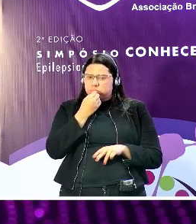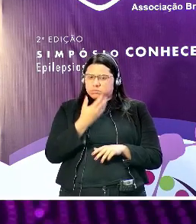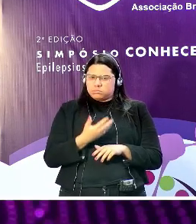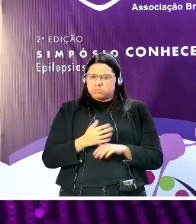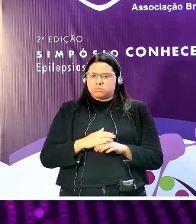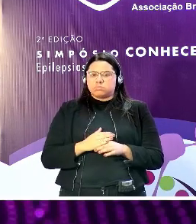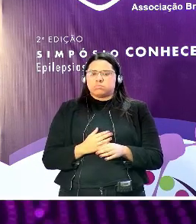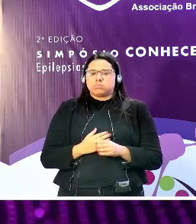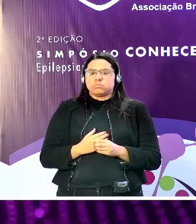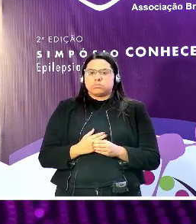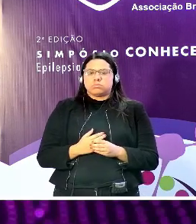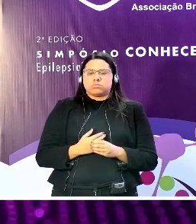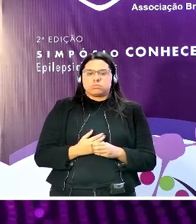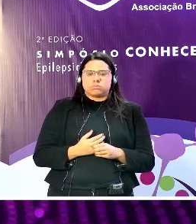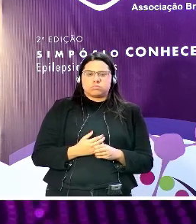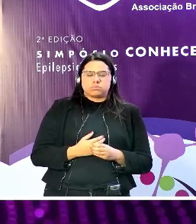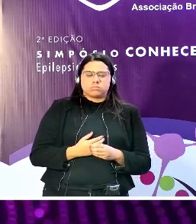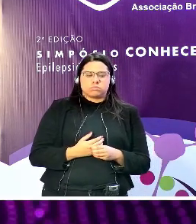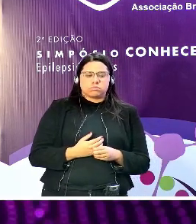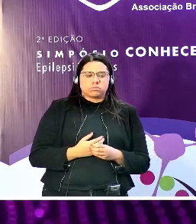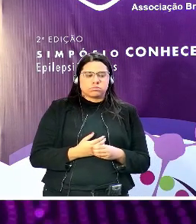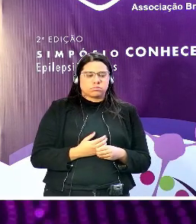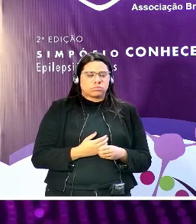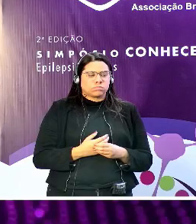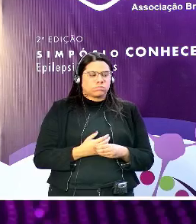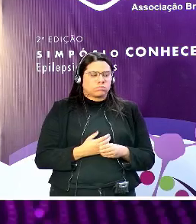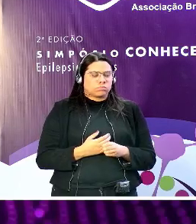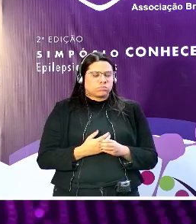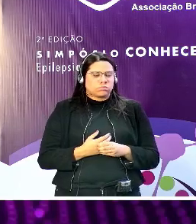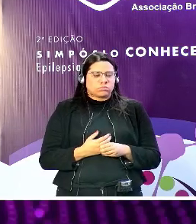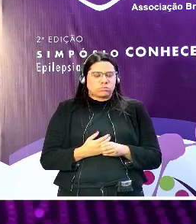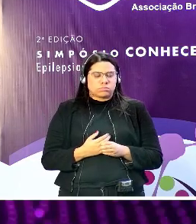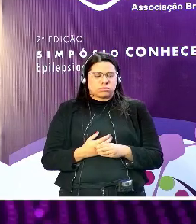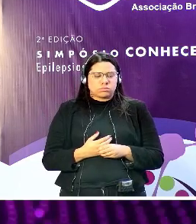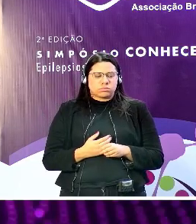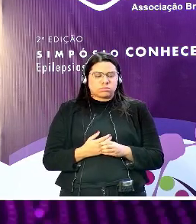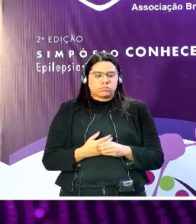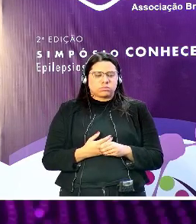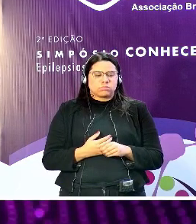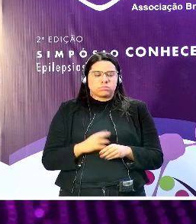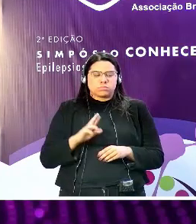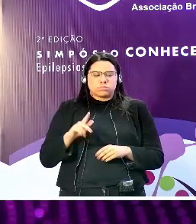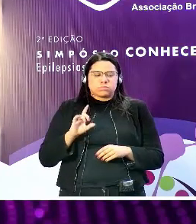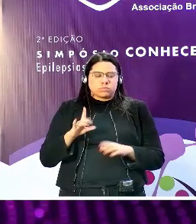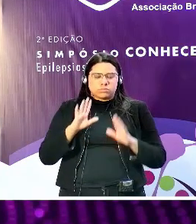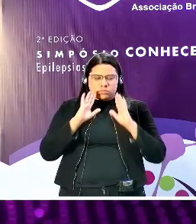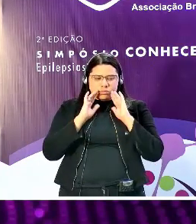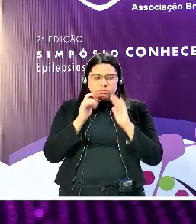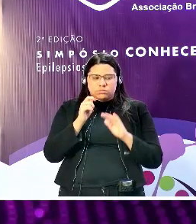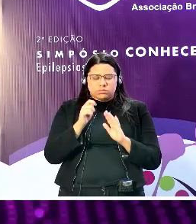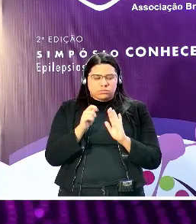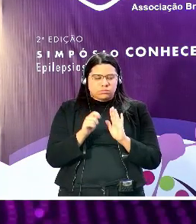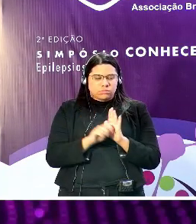Então, a gente viu SAE não relacionada ao medicamento.